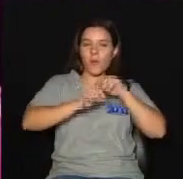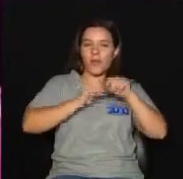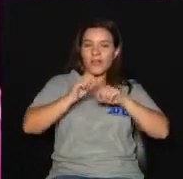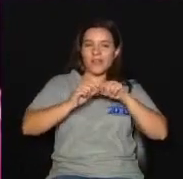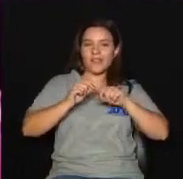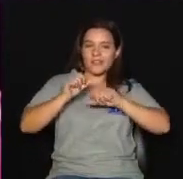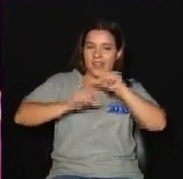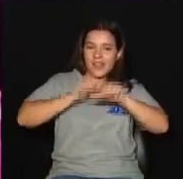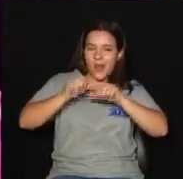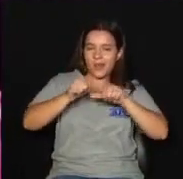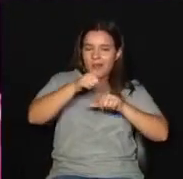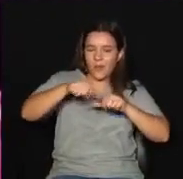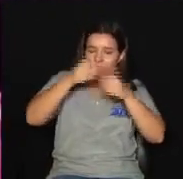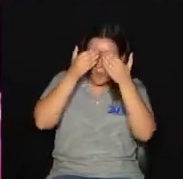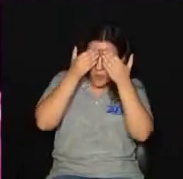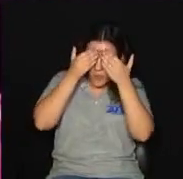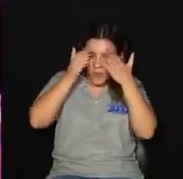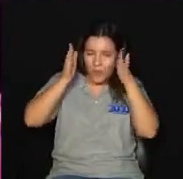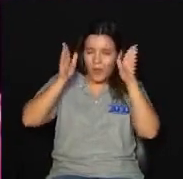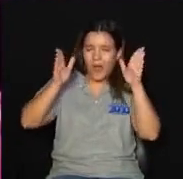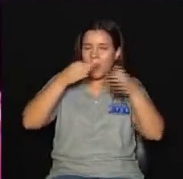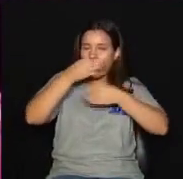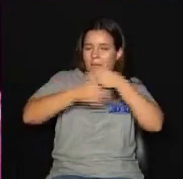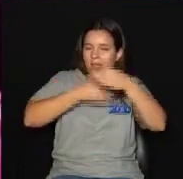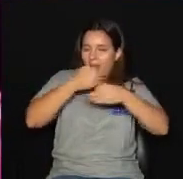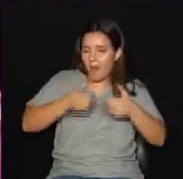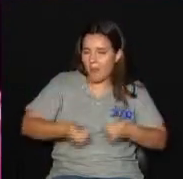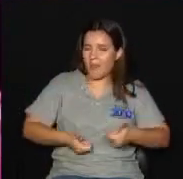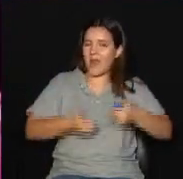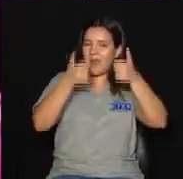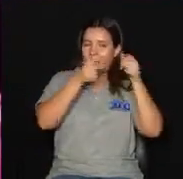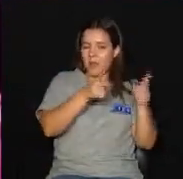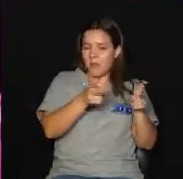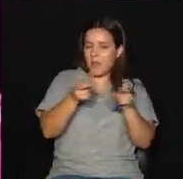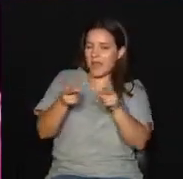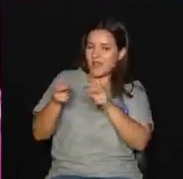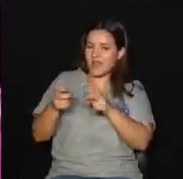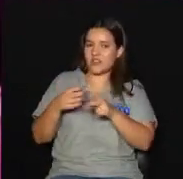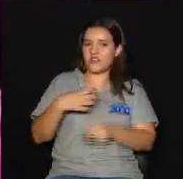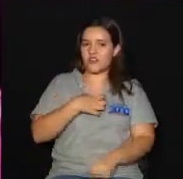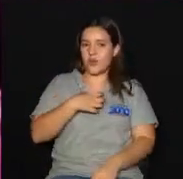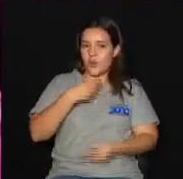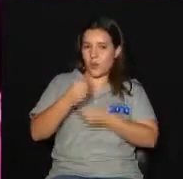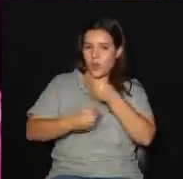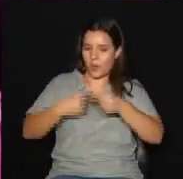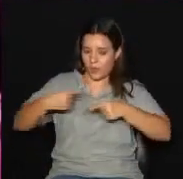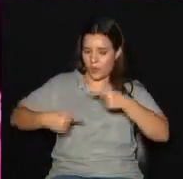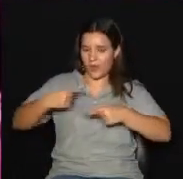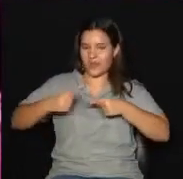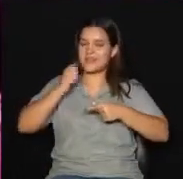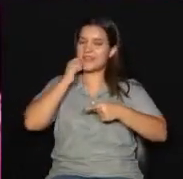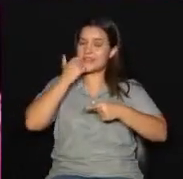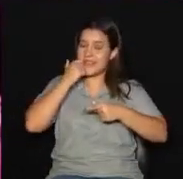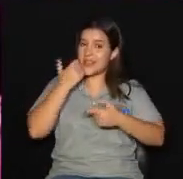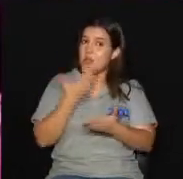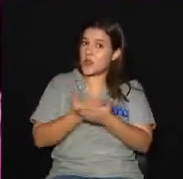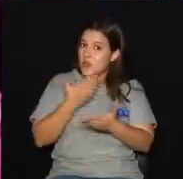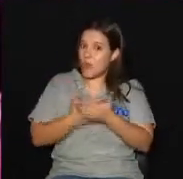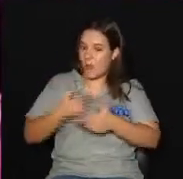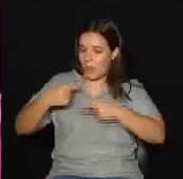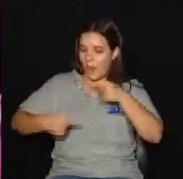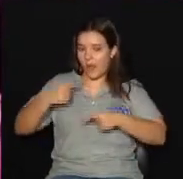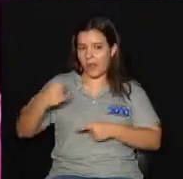transformar essa visão, ou pelo menos melhorar a percepção das pessoas de como a ciência política é fundamental.